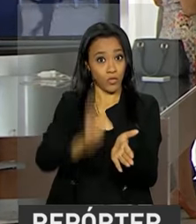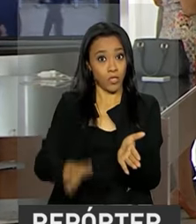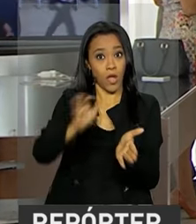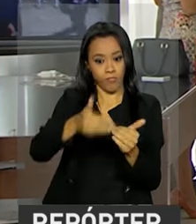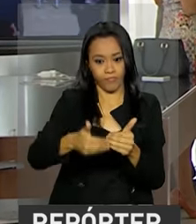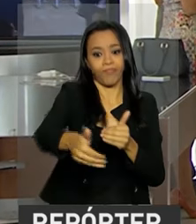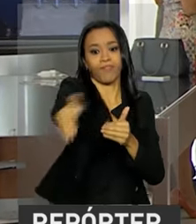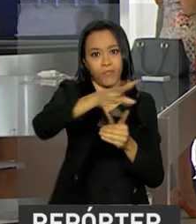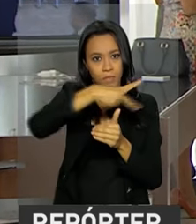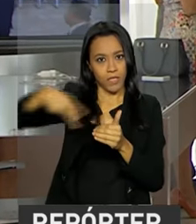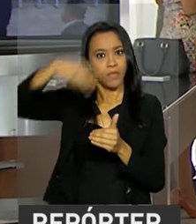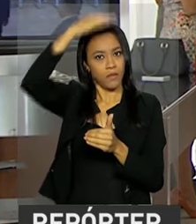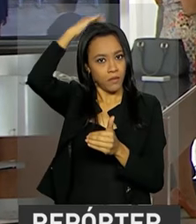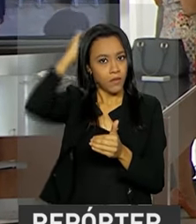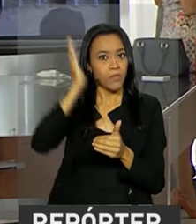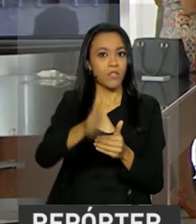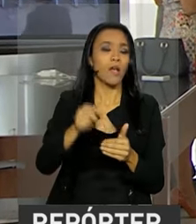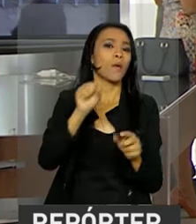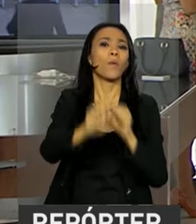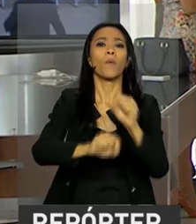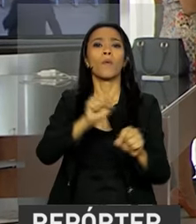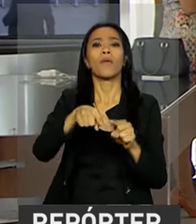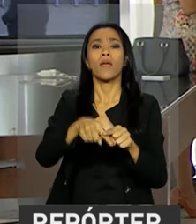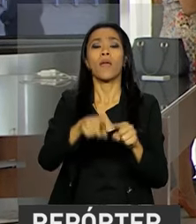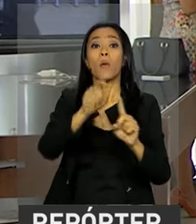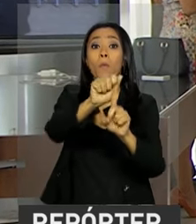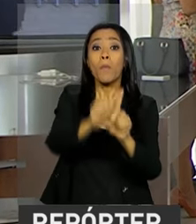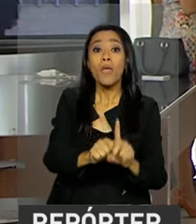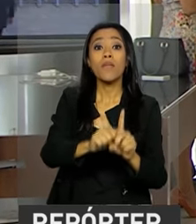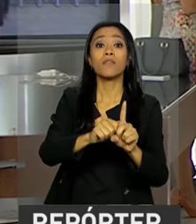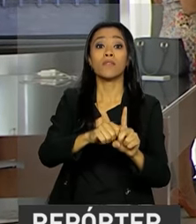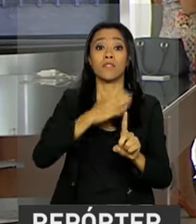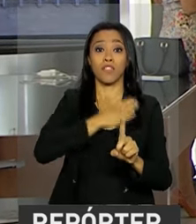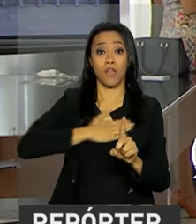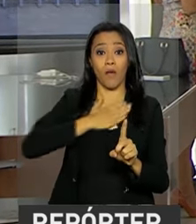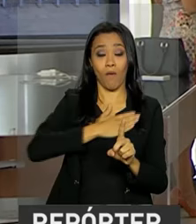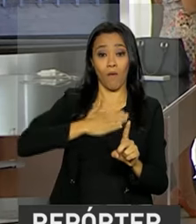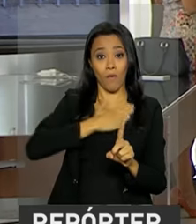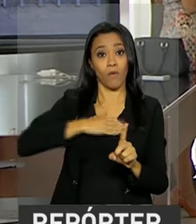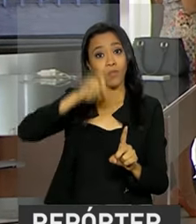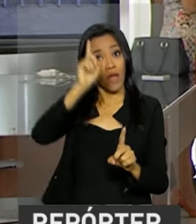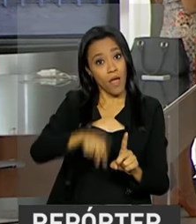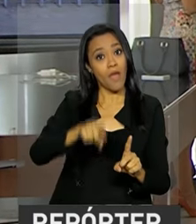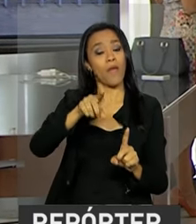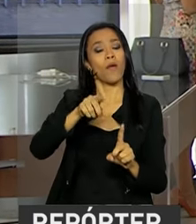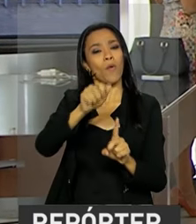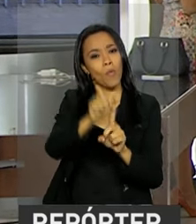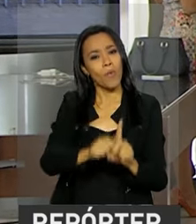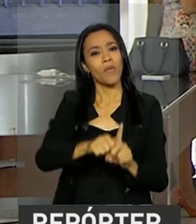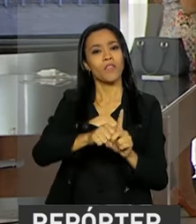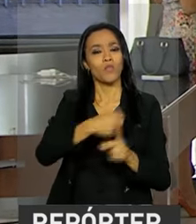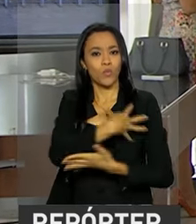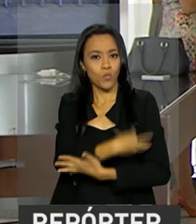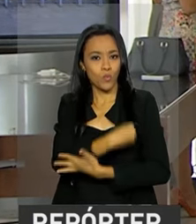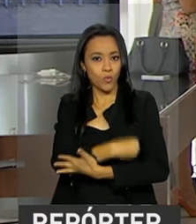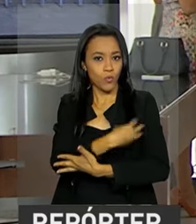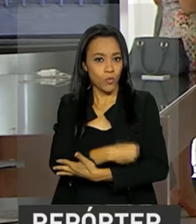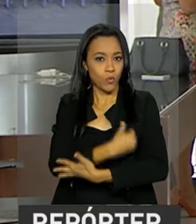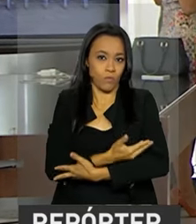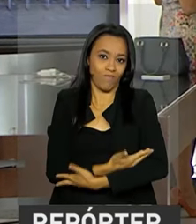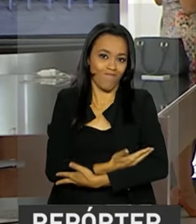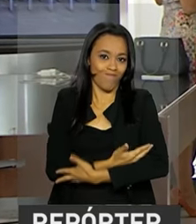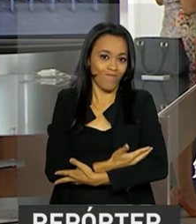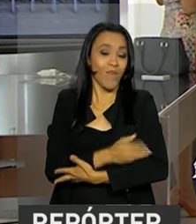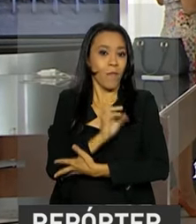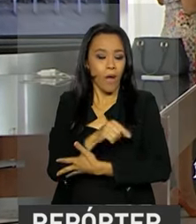presidente Michel Temer, define o mês de agosto como o mês do aleitamento materno, isso para promover